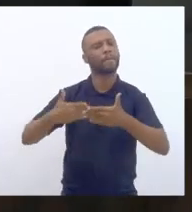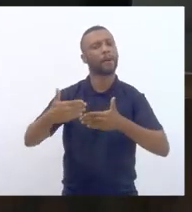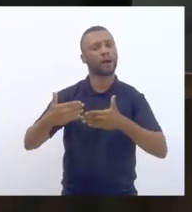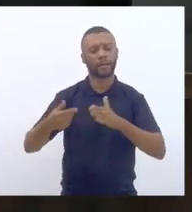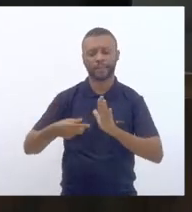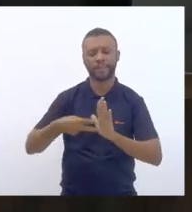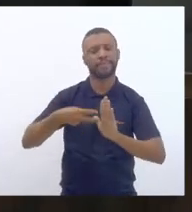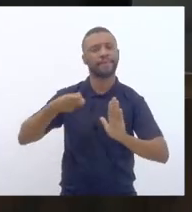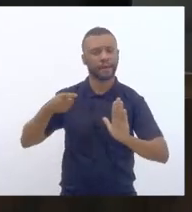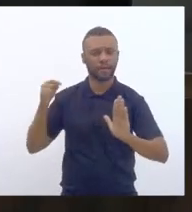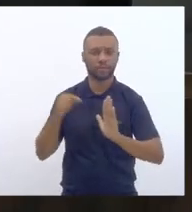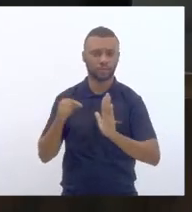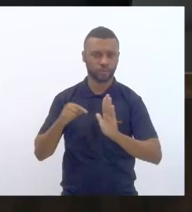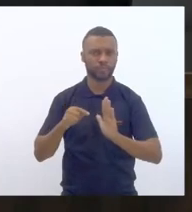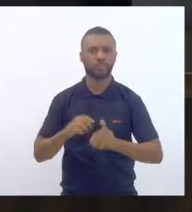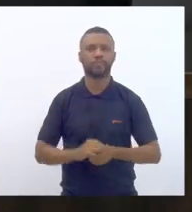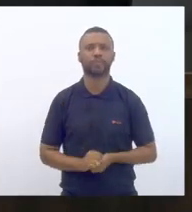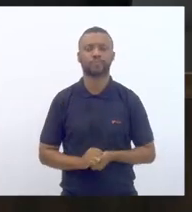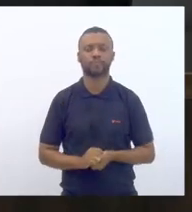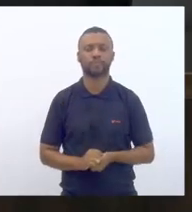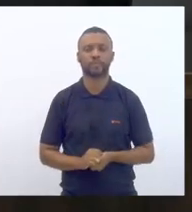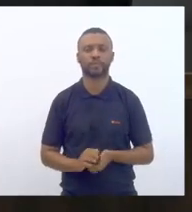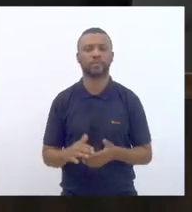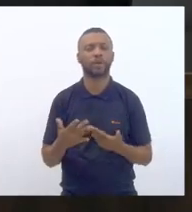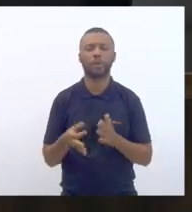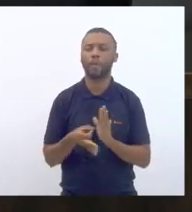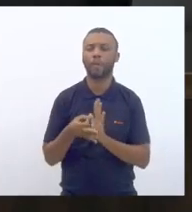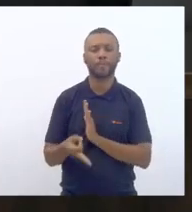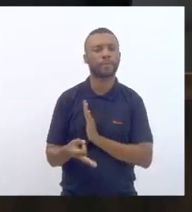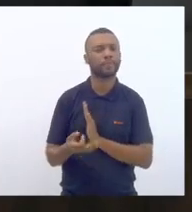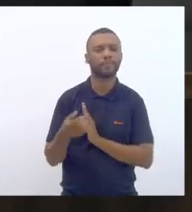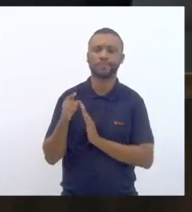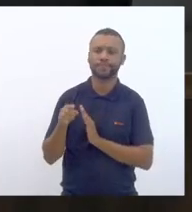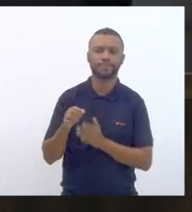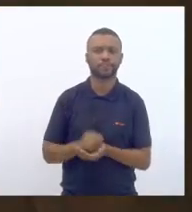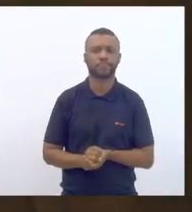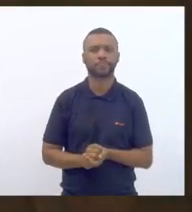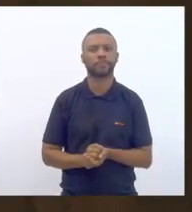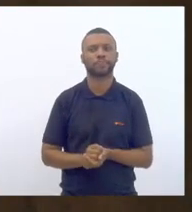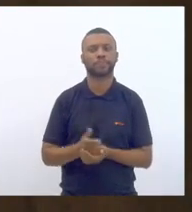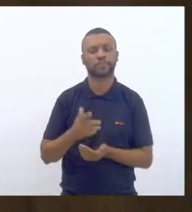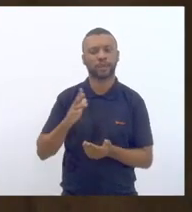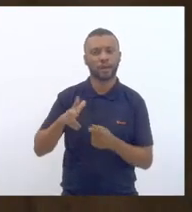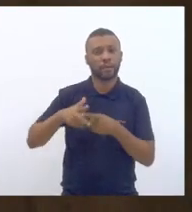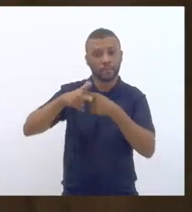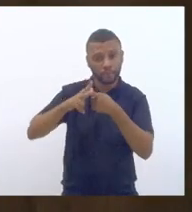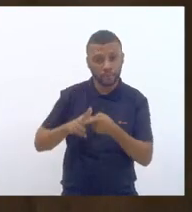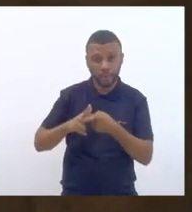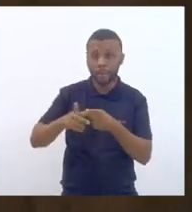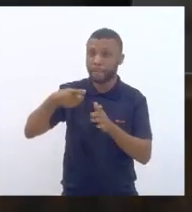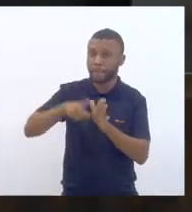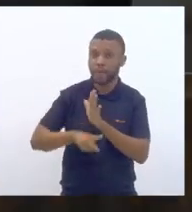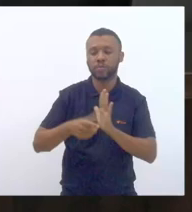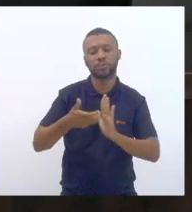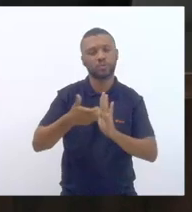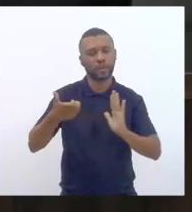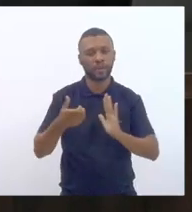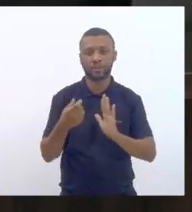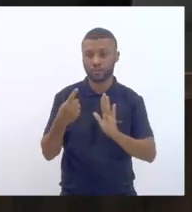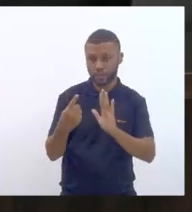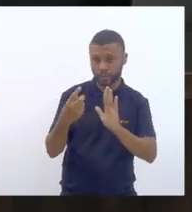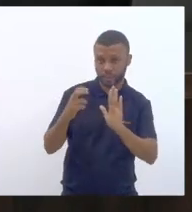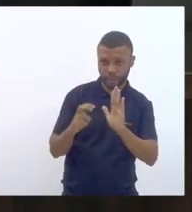nesse veto. Então, qual é o parecer, deputado Marcelo? Pela manutenção, salvo os destaques, senhor presidente. Então, 15º.